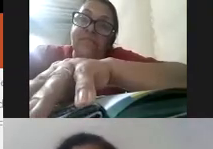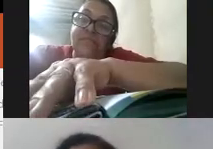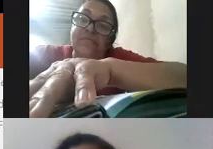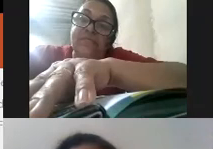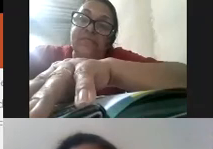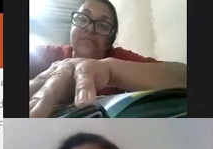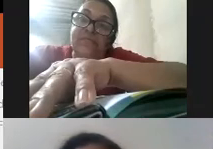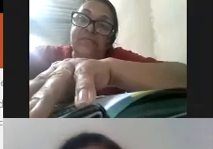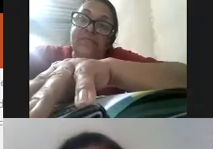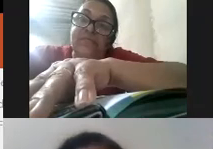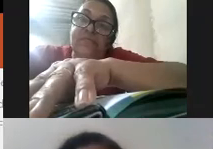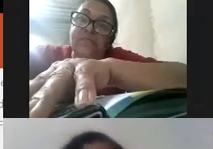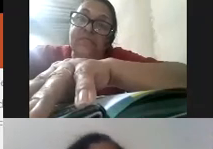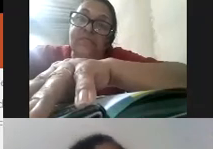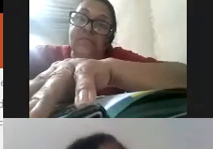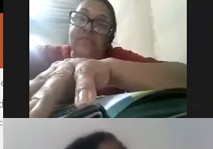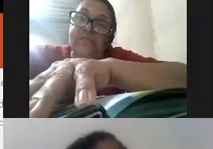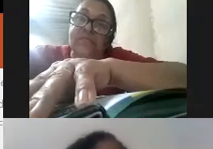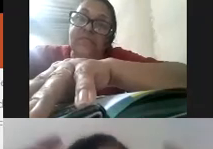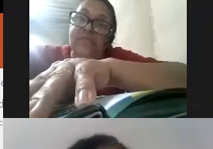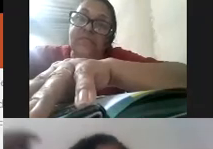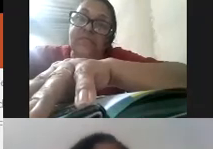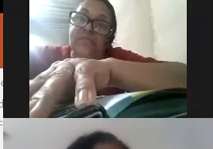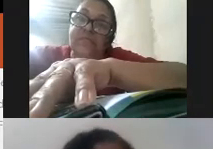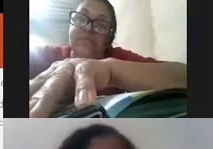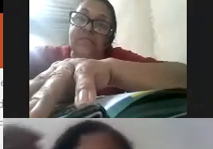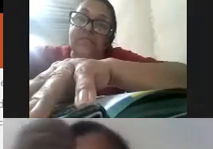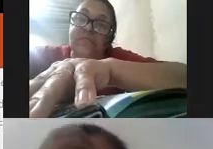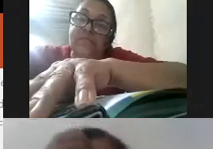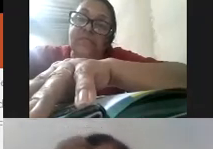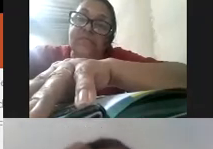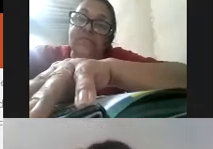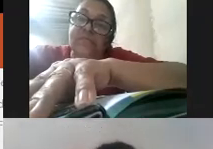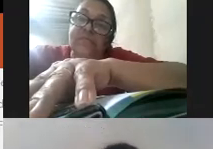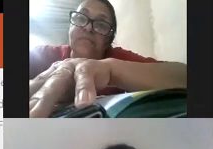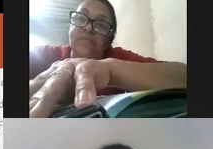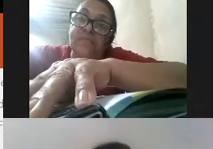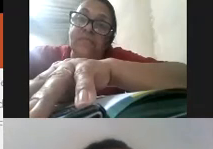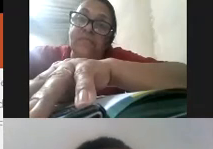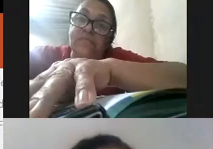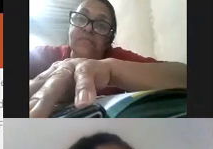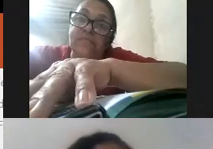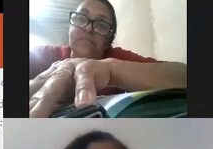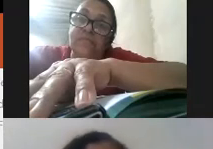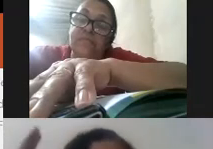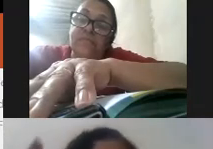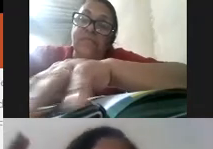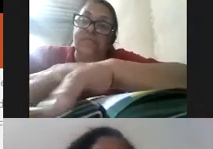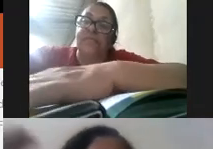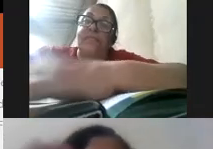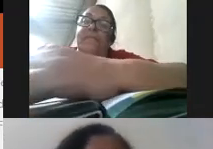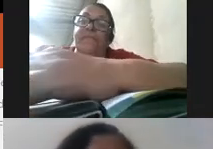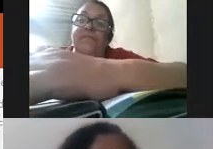de deixar um travesseiro extra aqui. Ou um cobertor enrolado, como eu mencionei para vocês. Você acha que o cobertor é muito